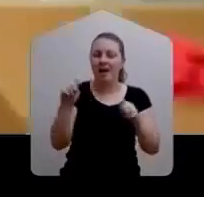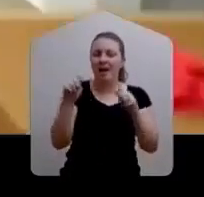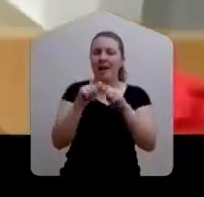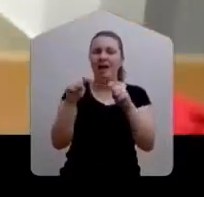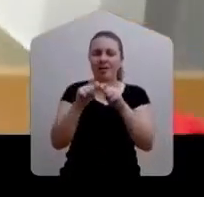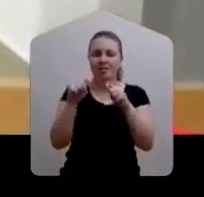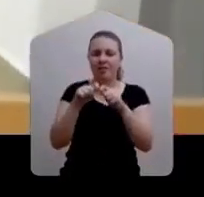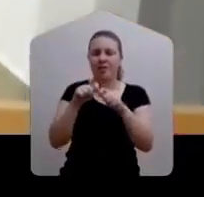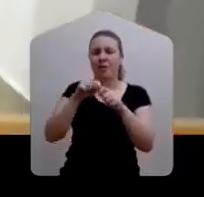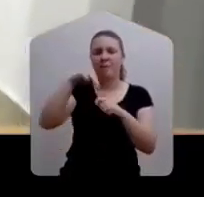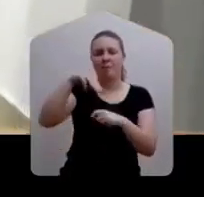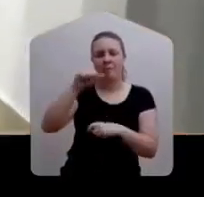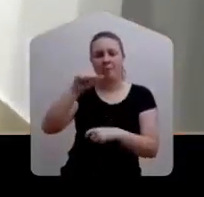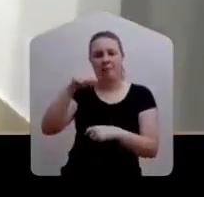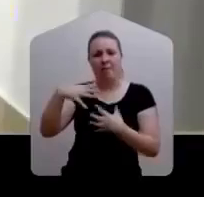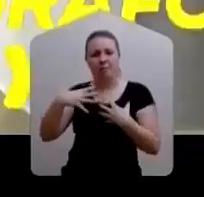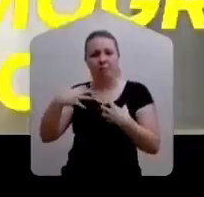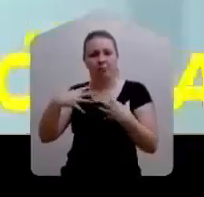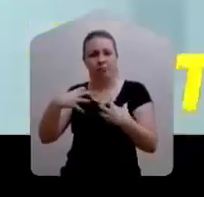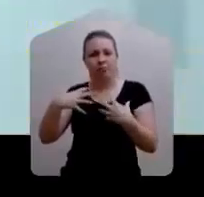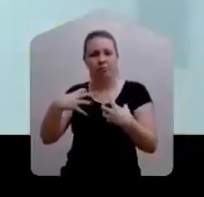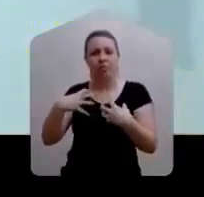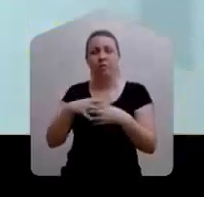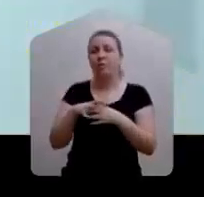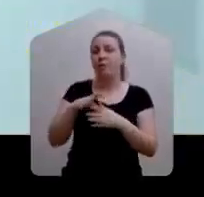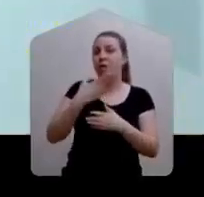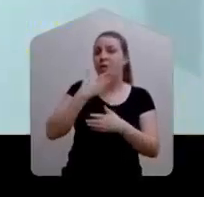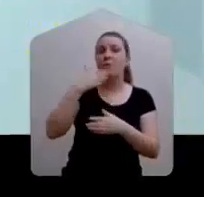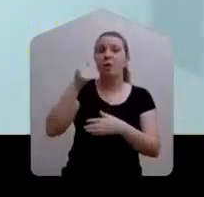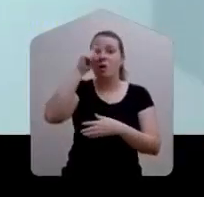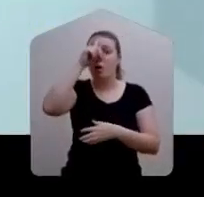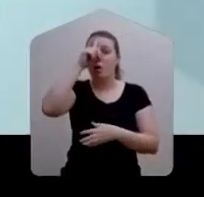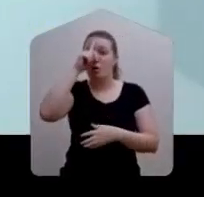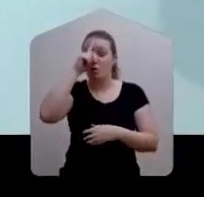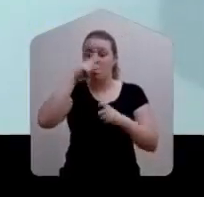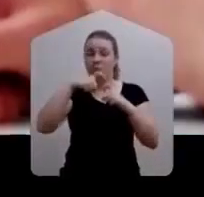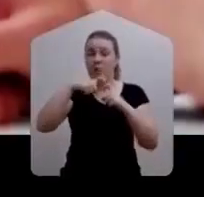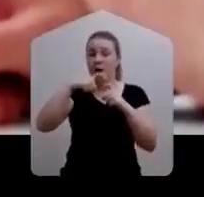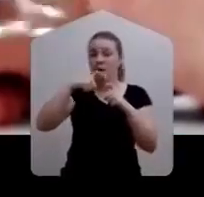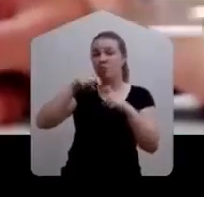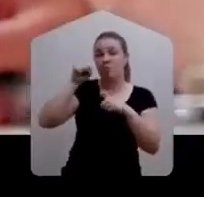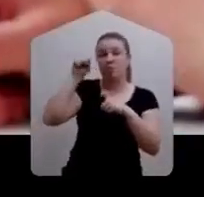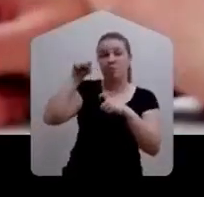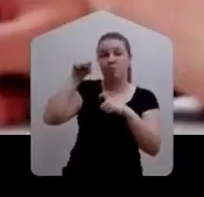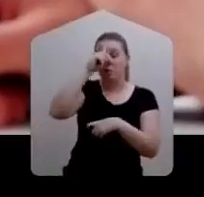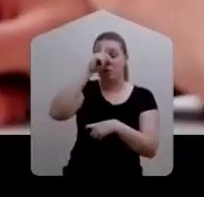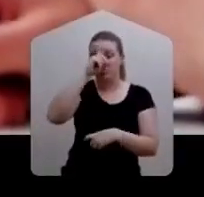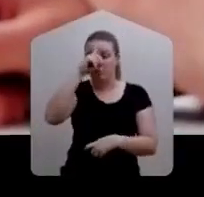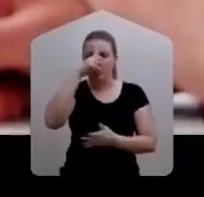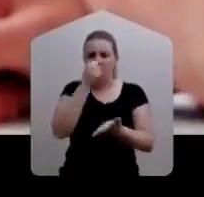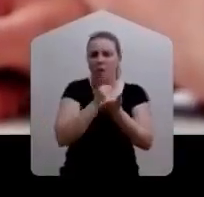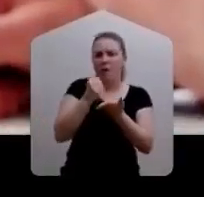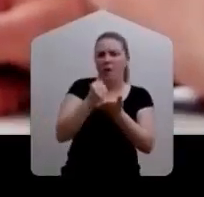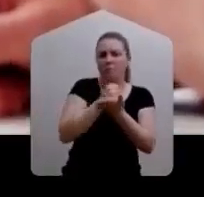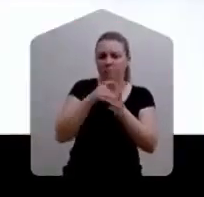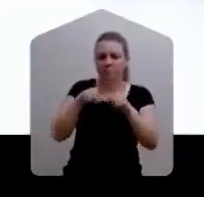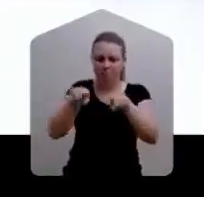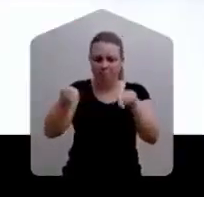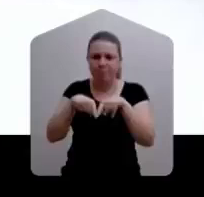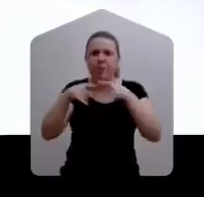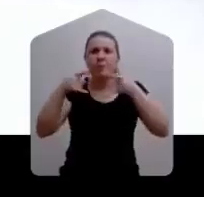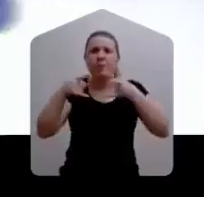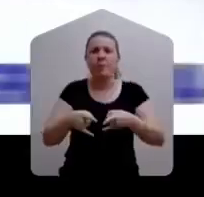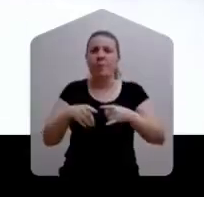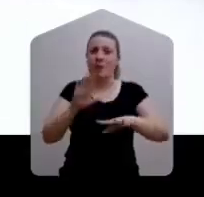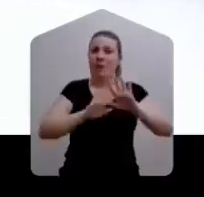mamógrafo e tomógrafo de última geração e aumentou o número de médicos na UPA, contratando leitos em hospitais privados